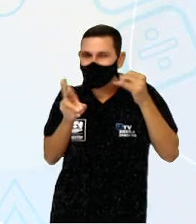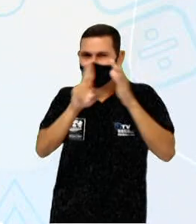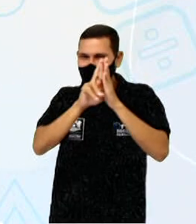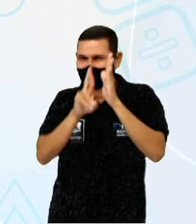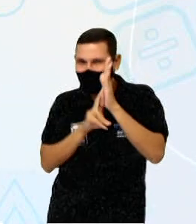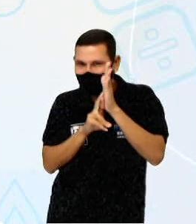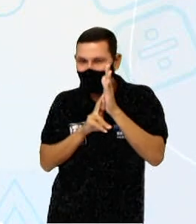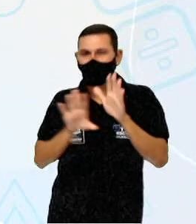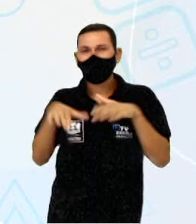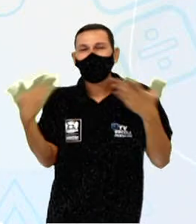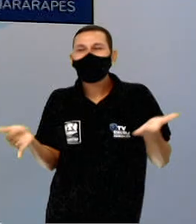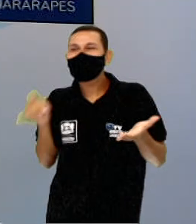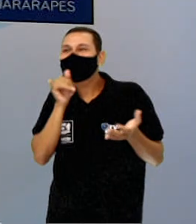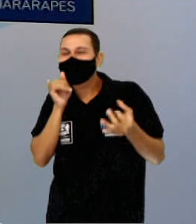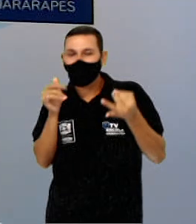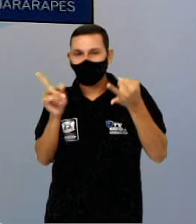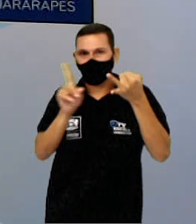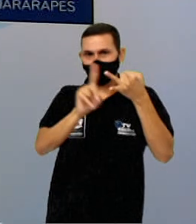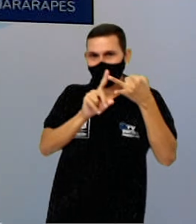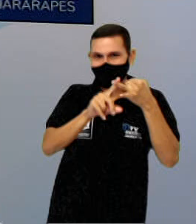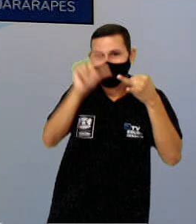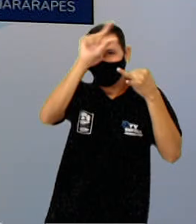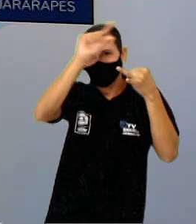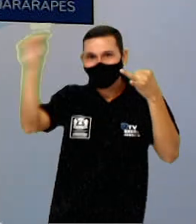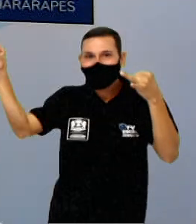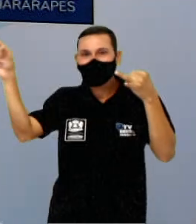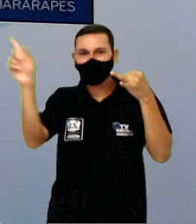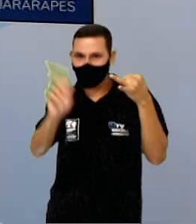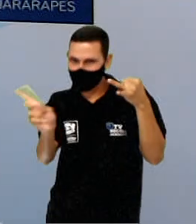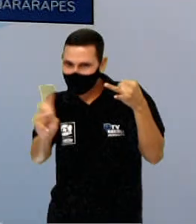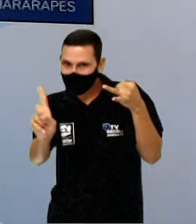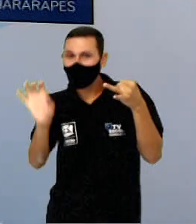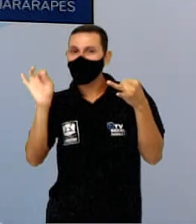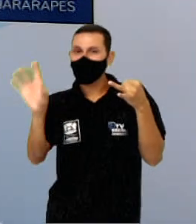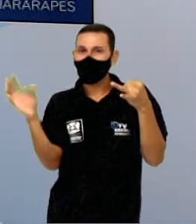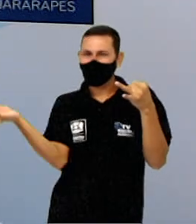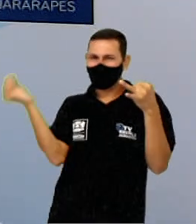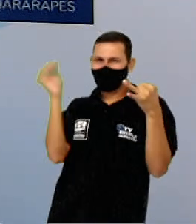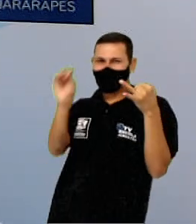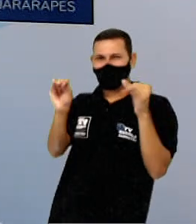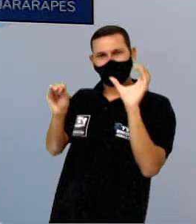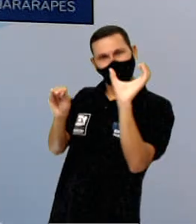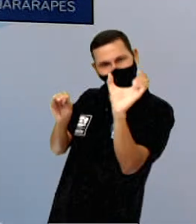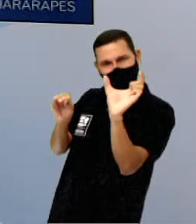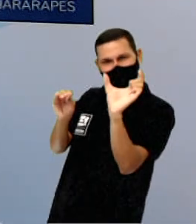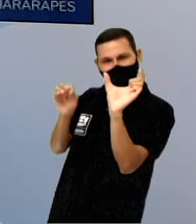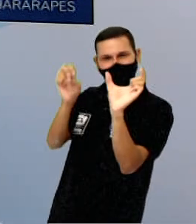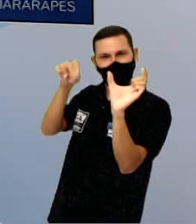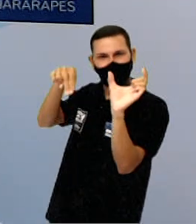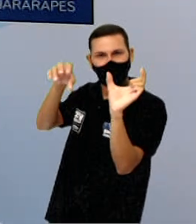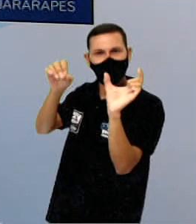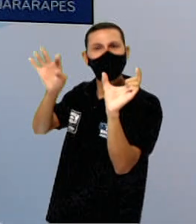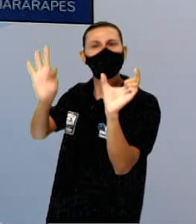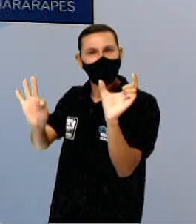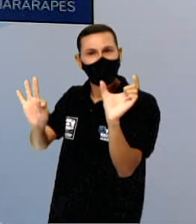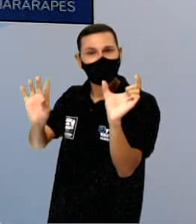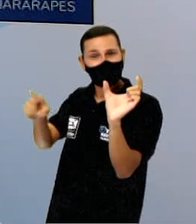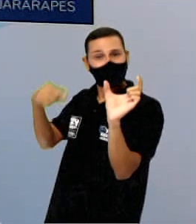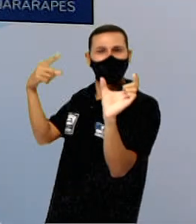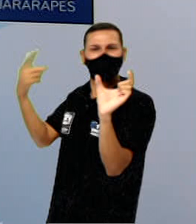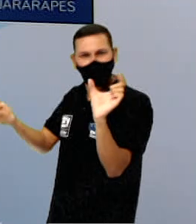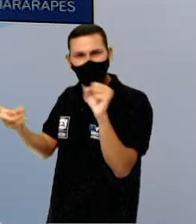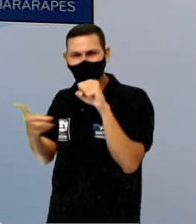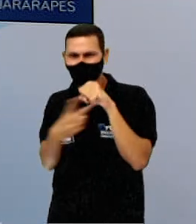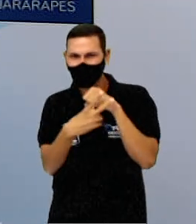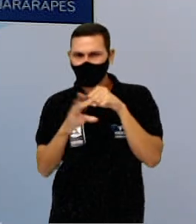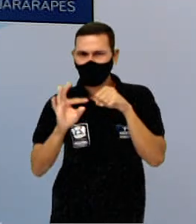quando a gente vai negar basta acrescentar o note depois do verbo to be se aqui em cima tinha isso